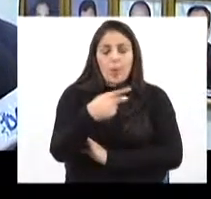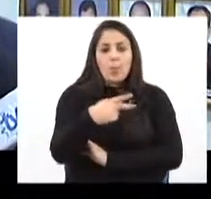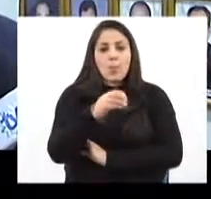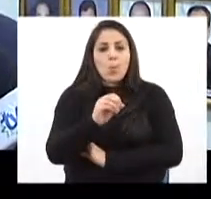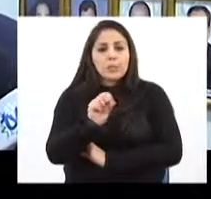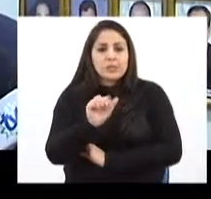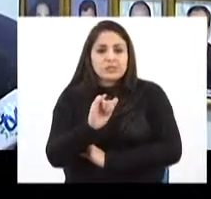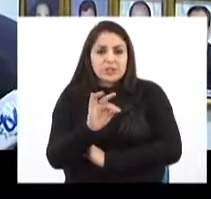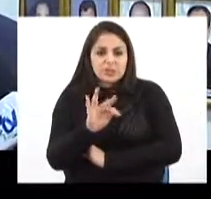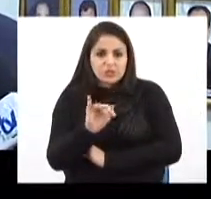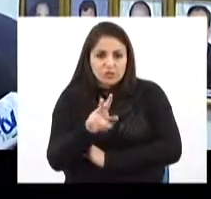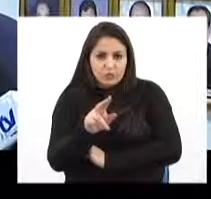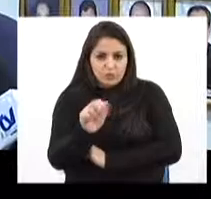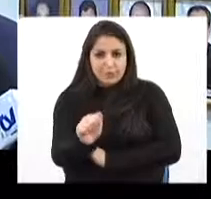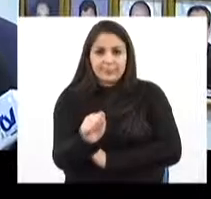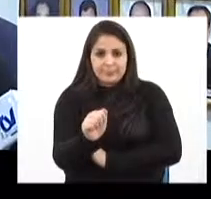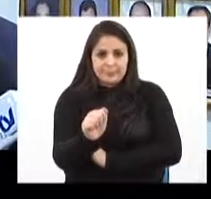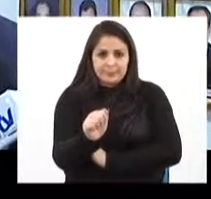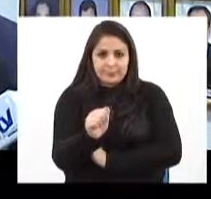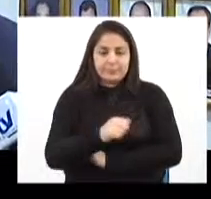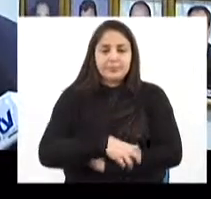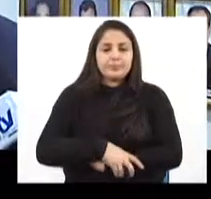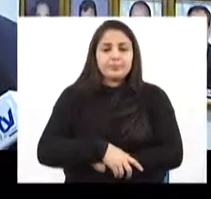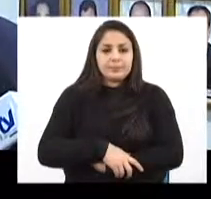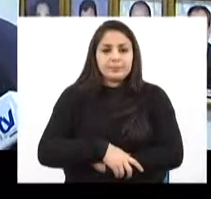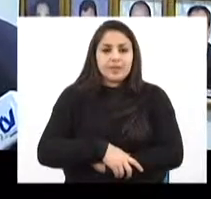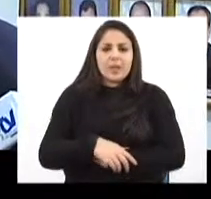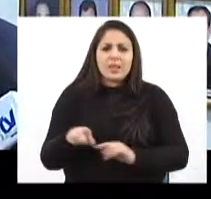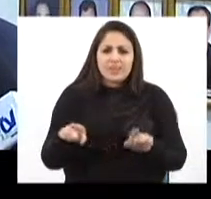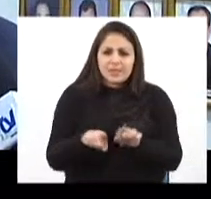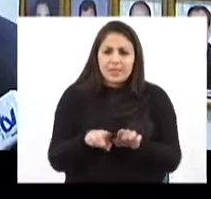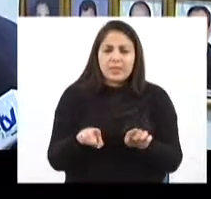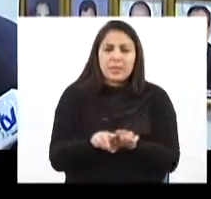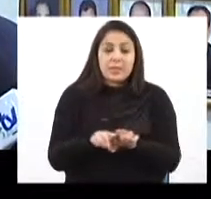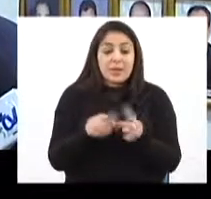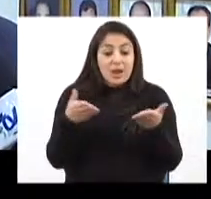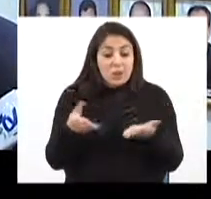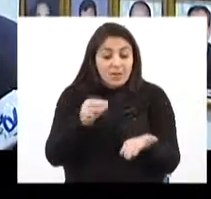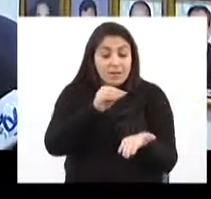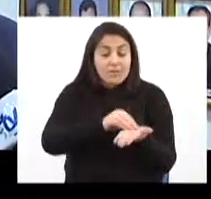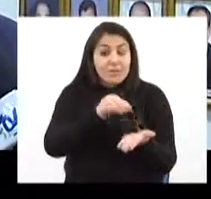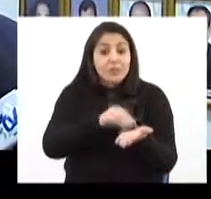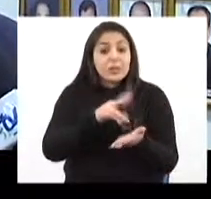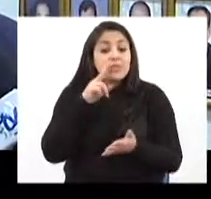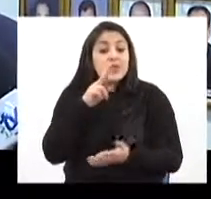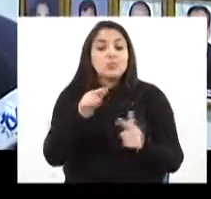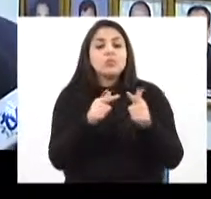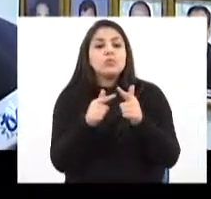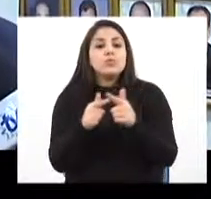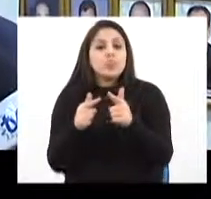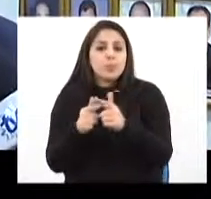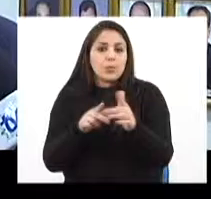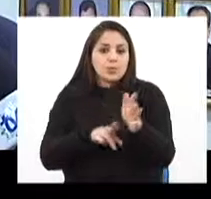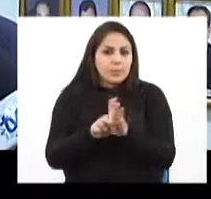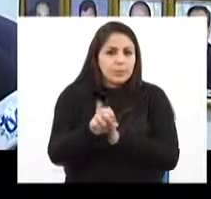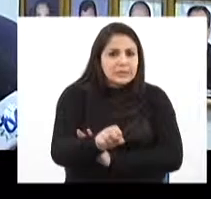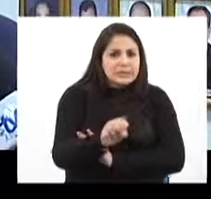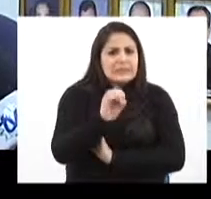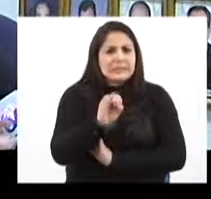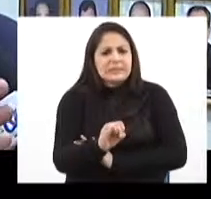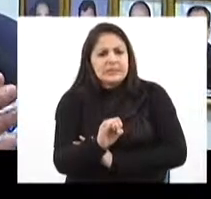aparentemente gram-positiva, nós classificamos em gram-positivo e gram-negativo, e falta agora a identificação dessa